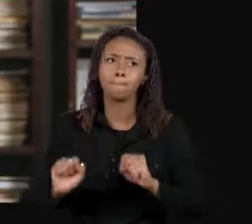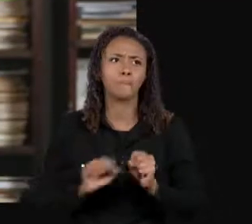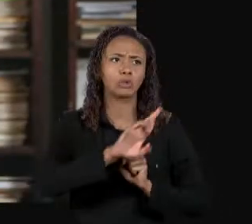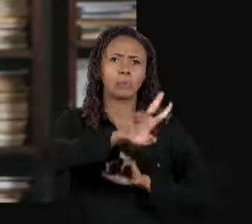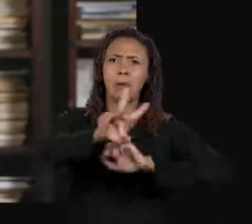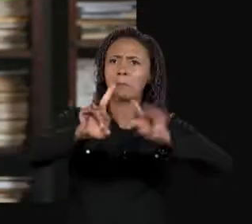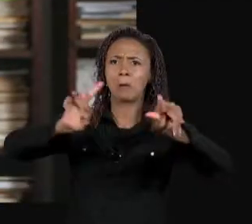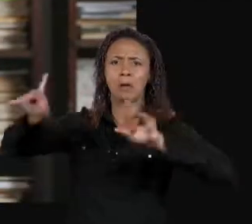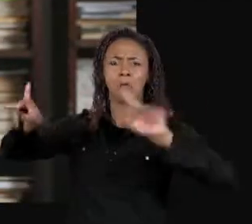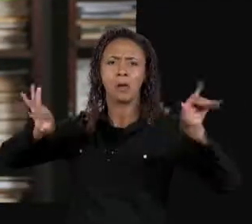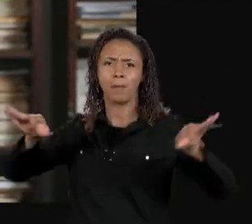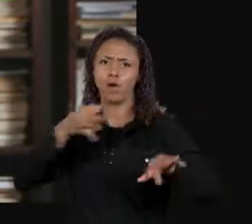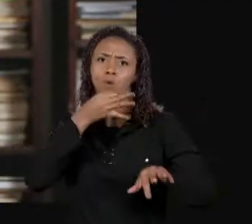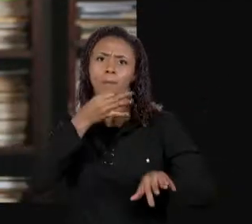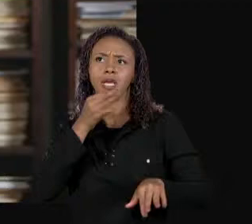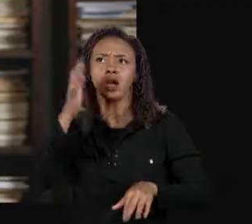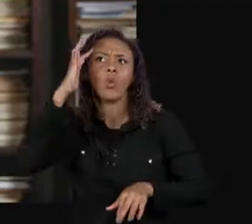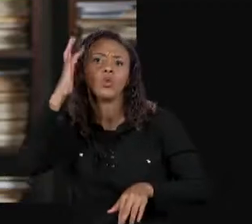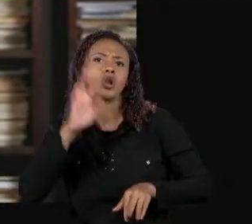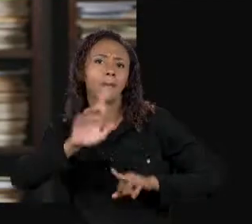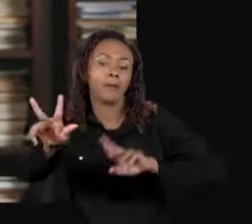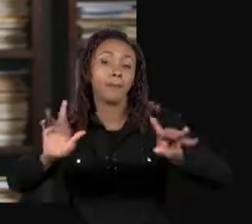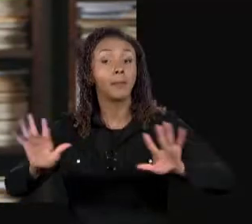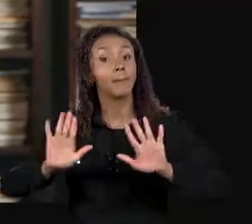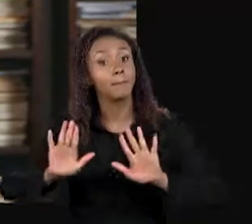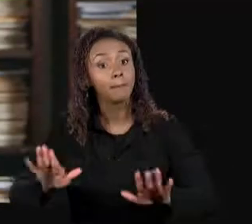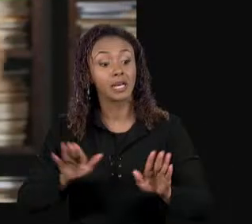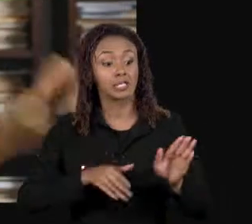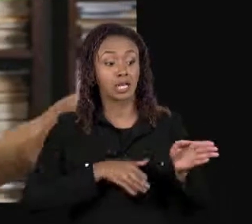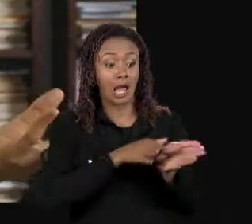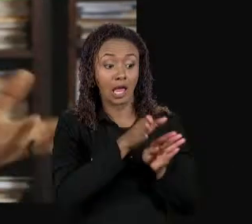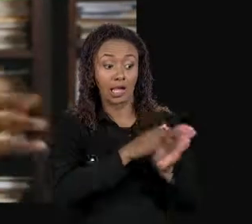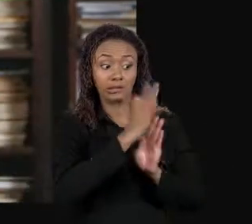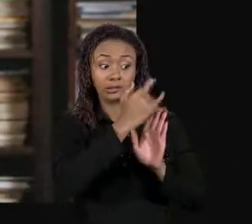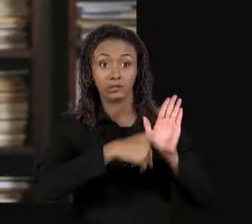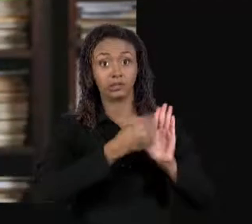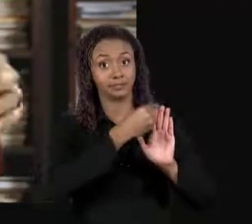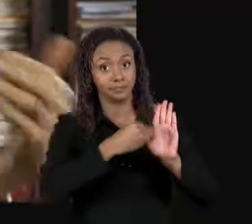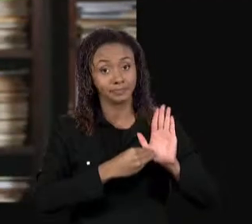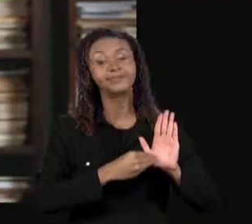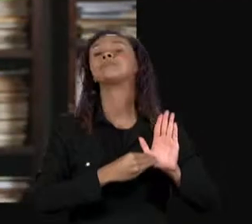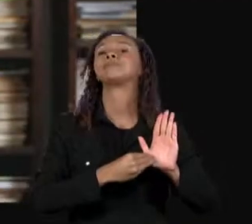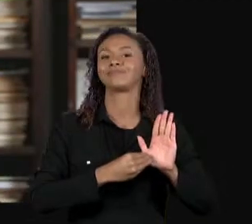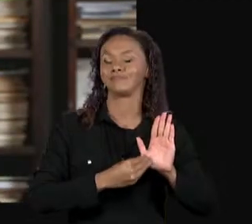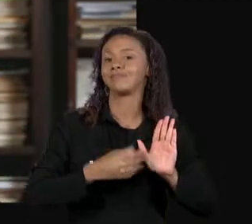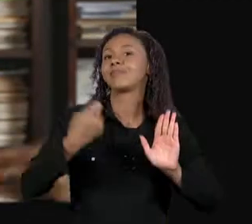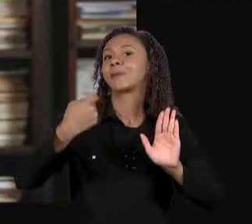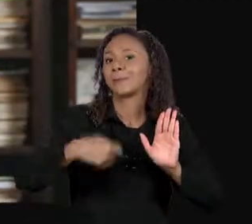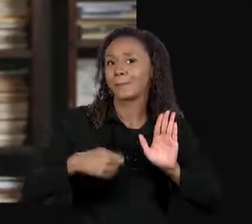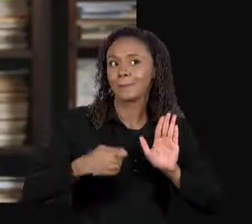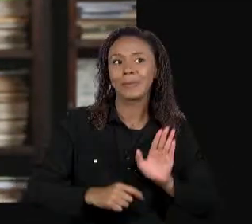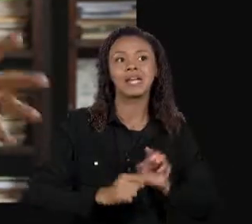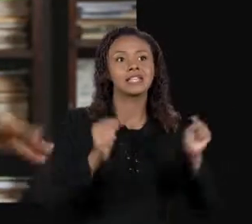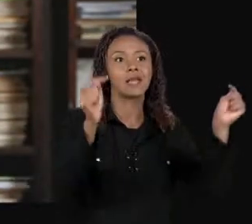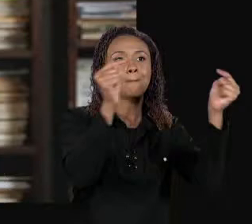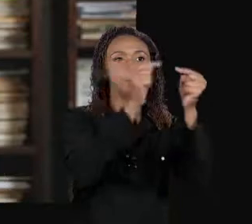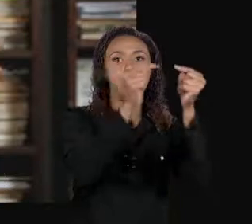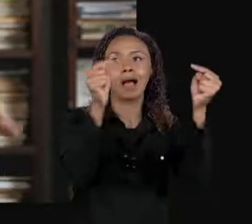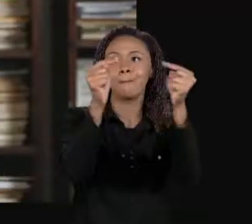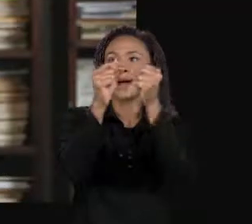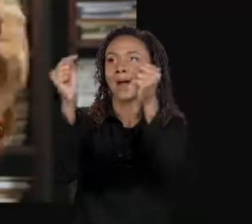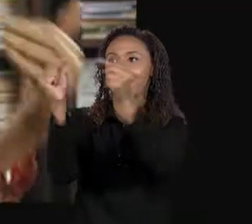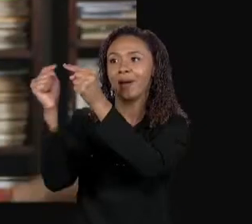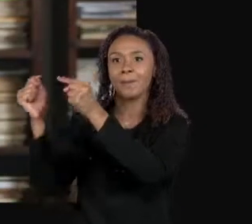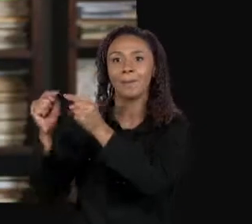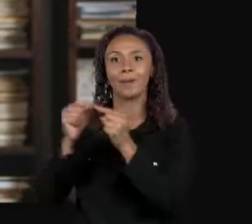outra, mas, né, essas diretrizes elas atravessam, né,